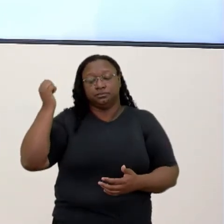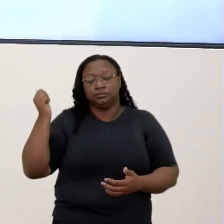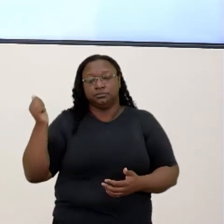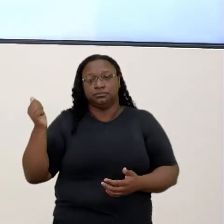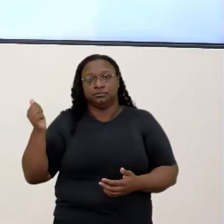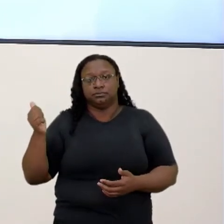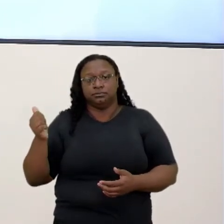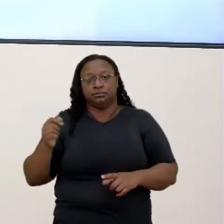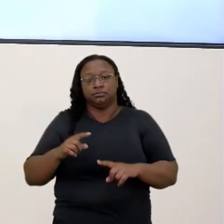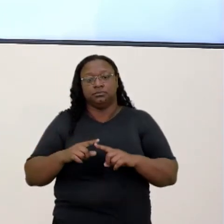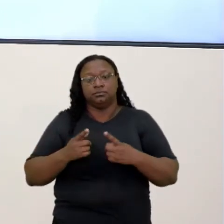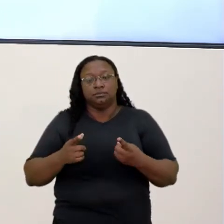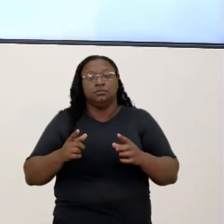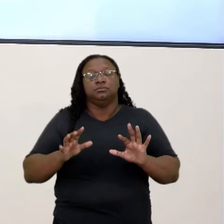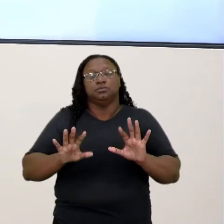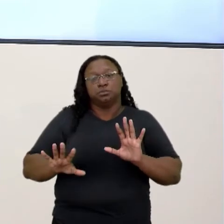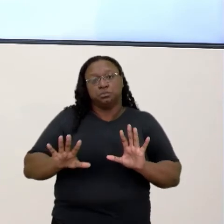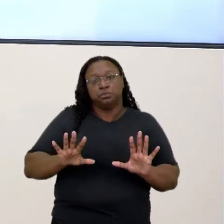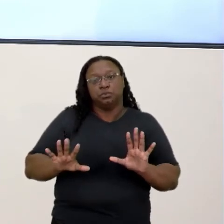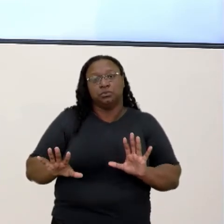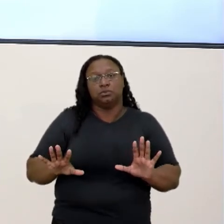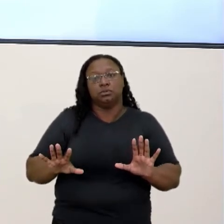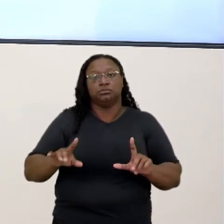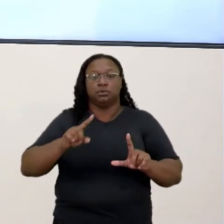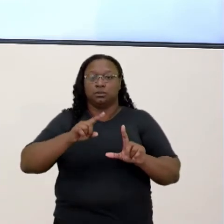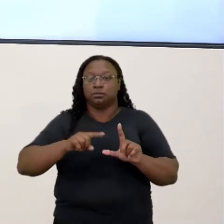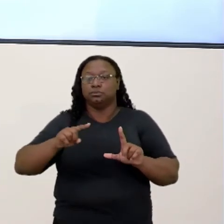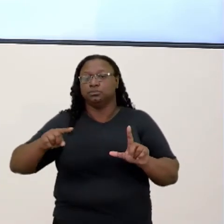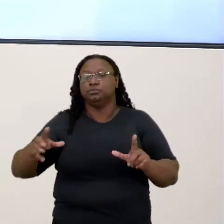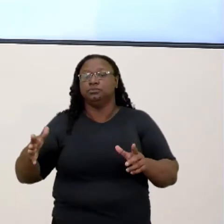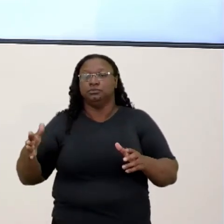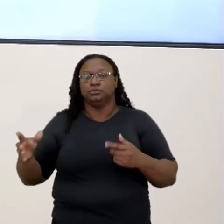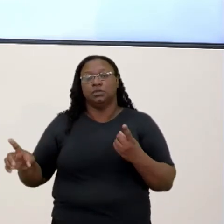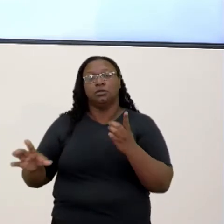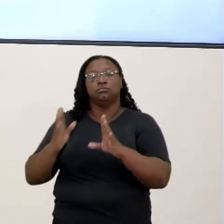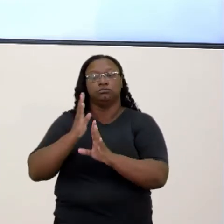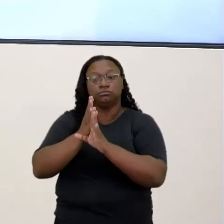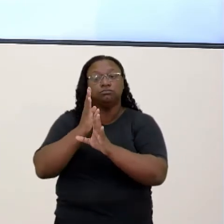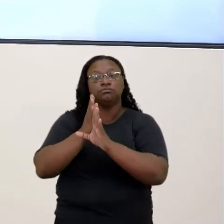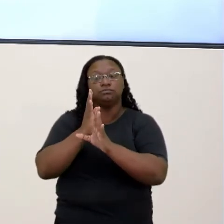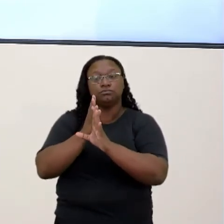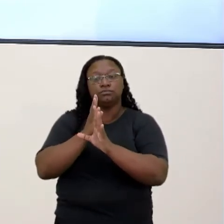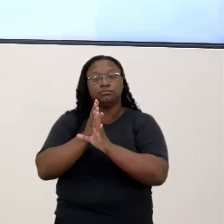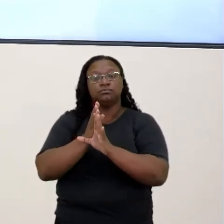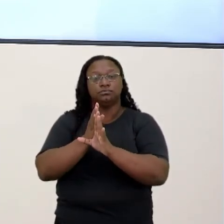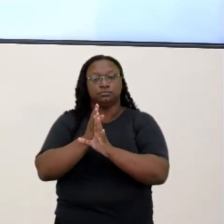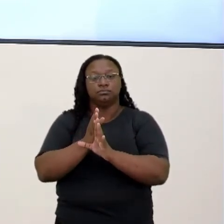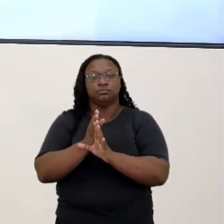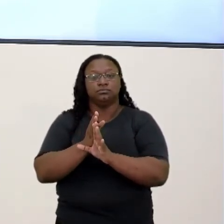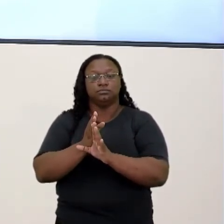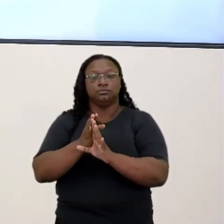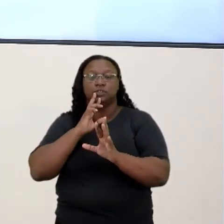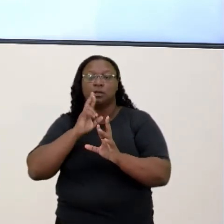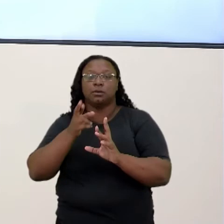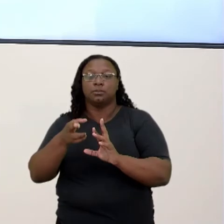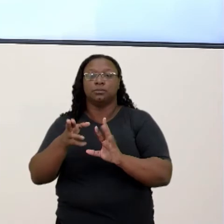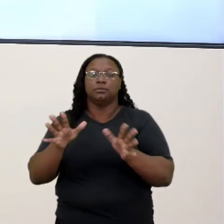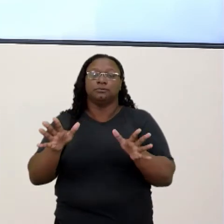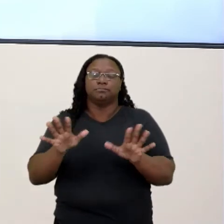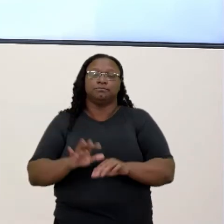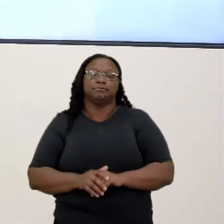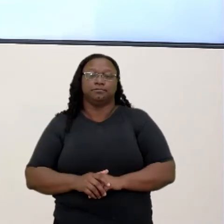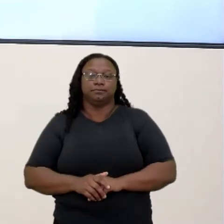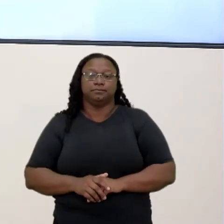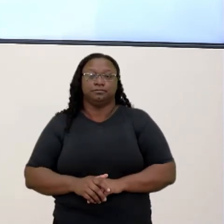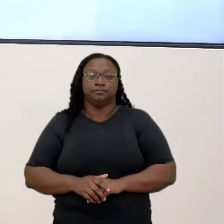Mas que por enquanto essa ideia aí das medidas de tendência central, no caso aí as médias aritméticas, simples, ponderadas, etc.,